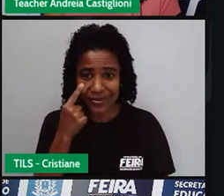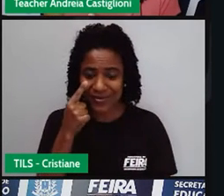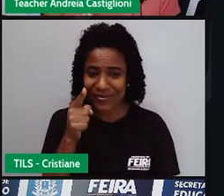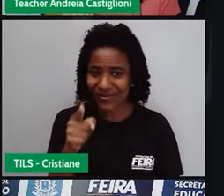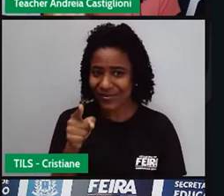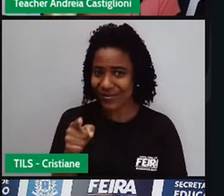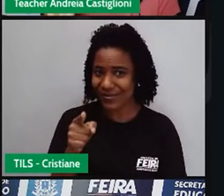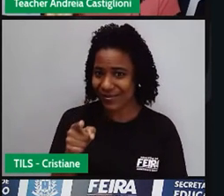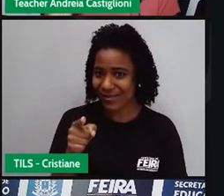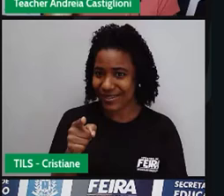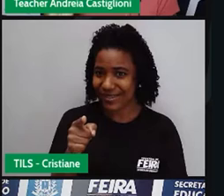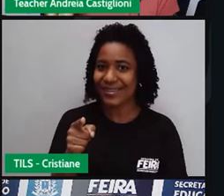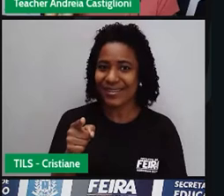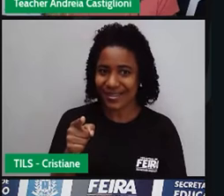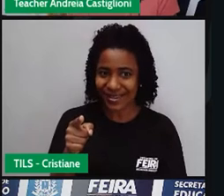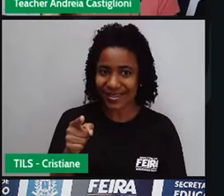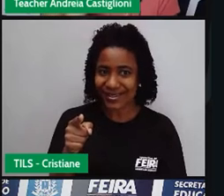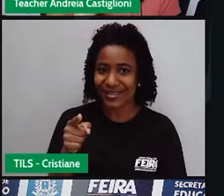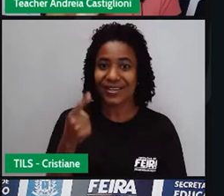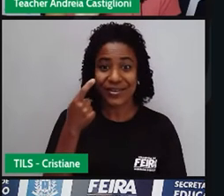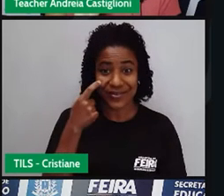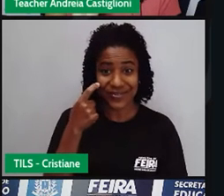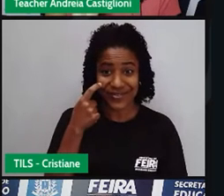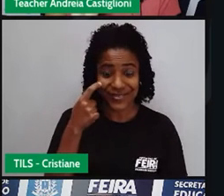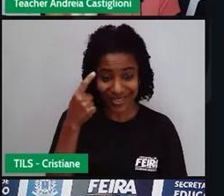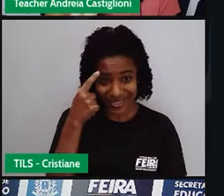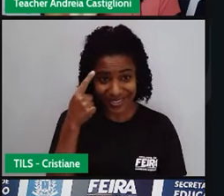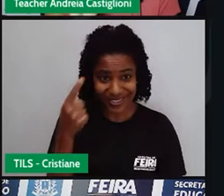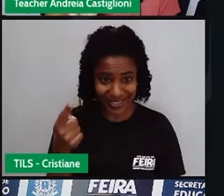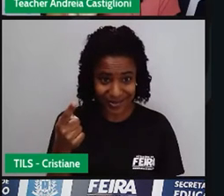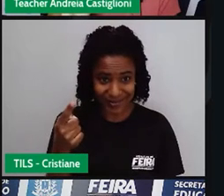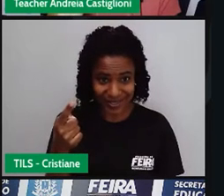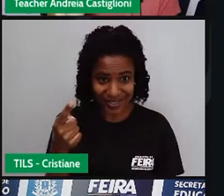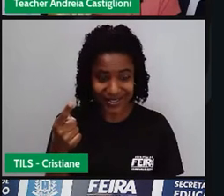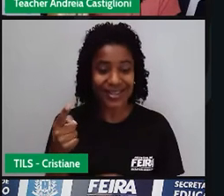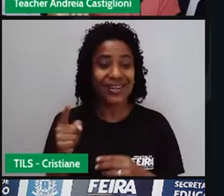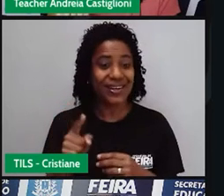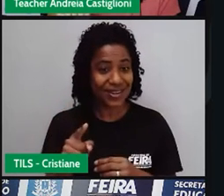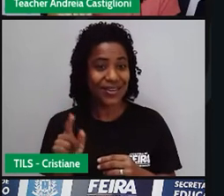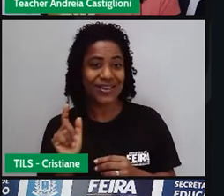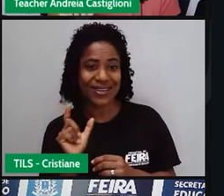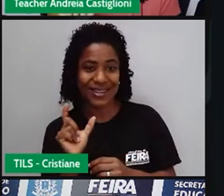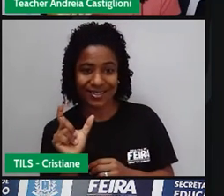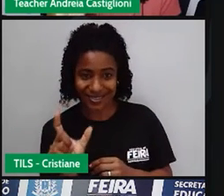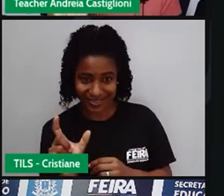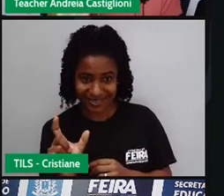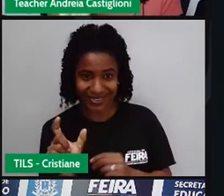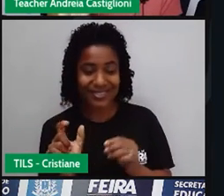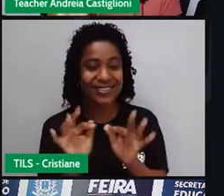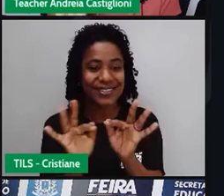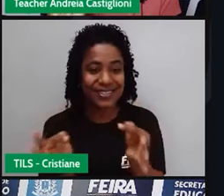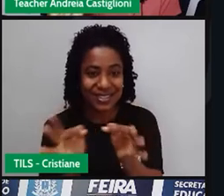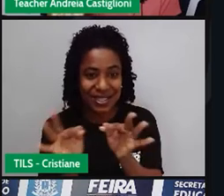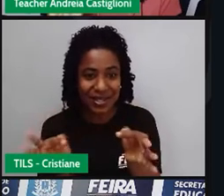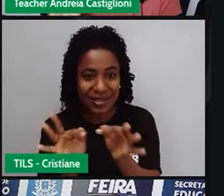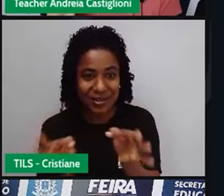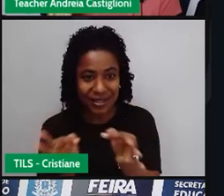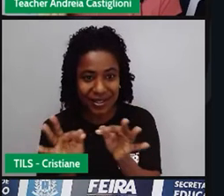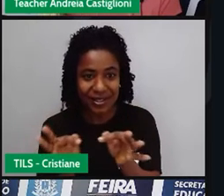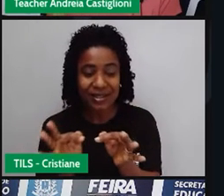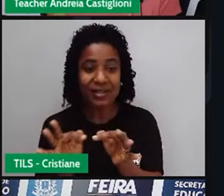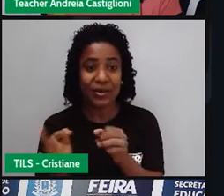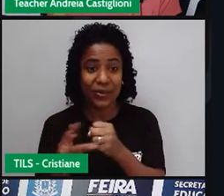do Simple Present lembra que nós damos no momento anterior sobre cinco pedras então ele a gente